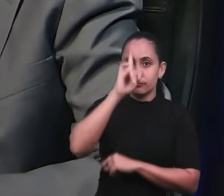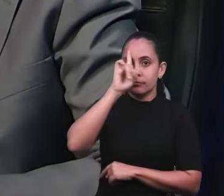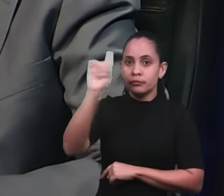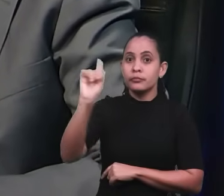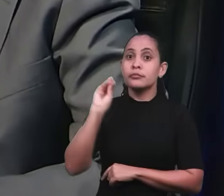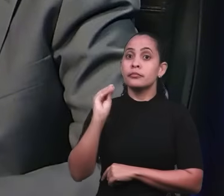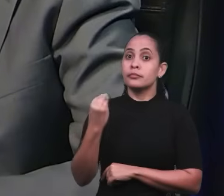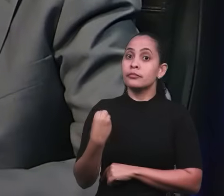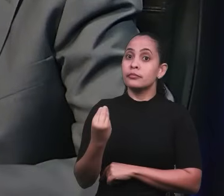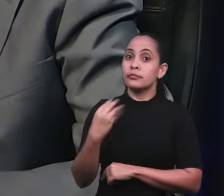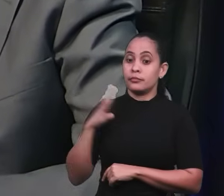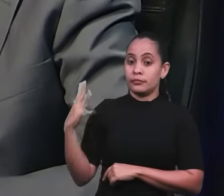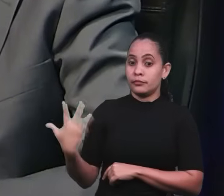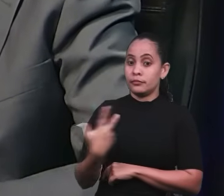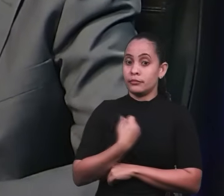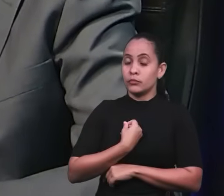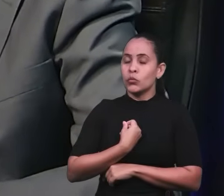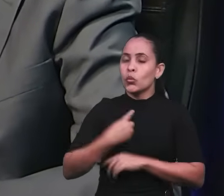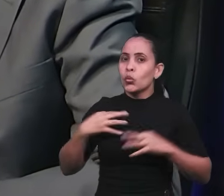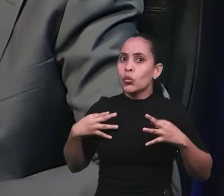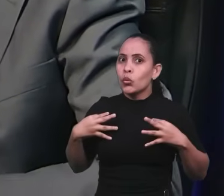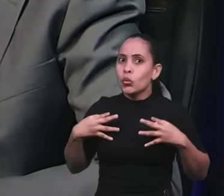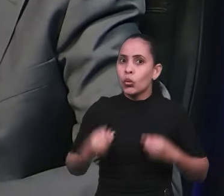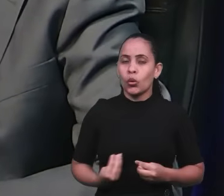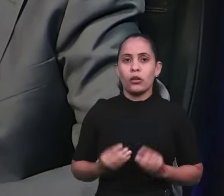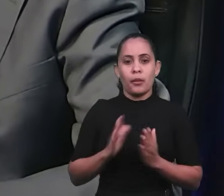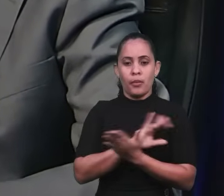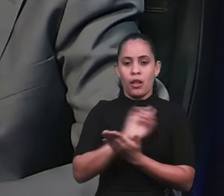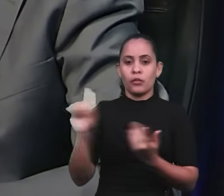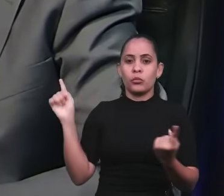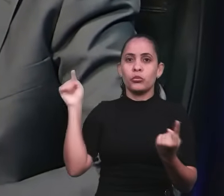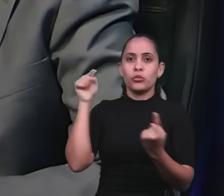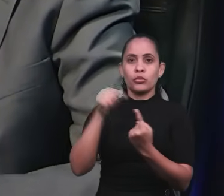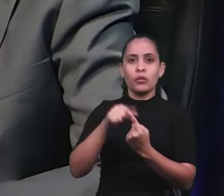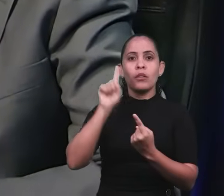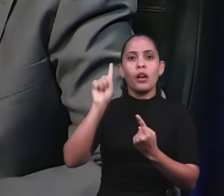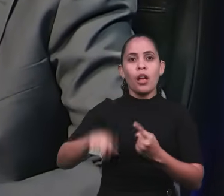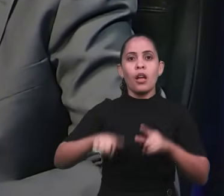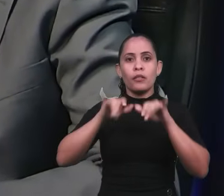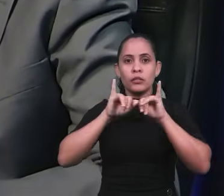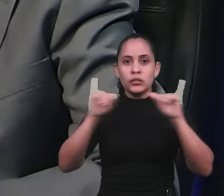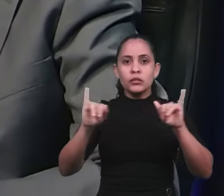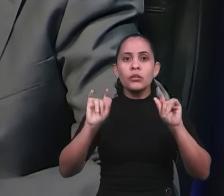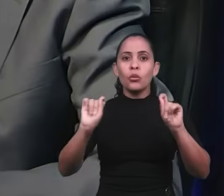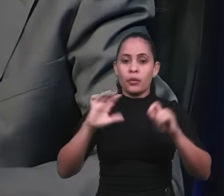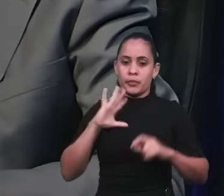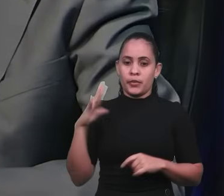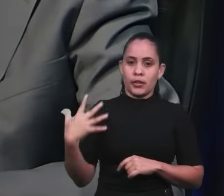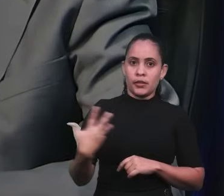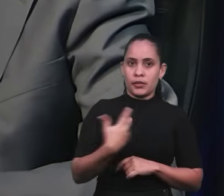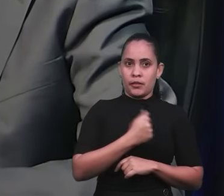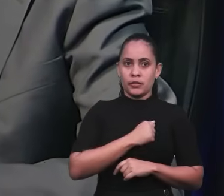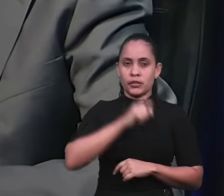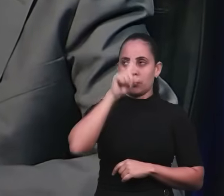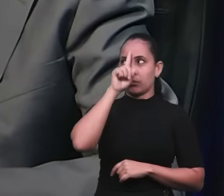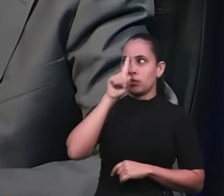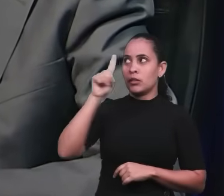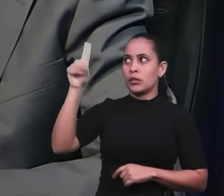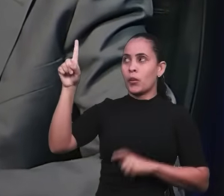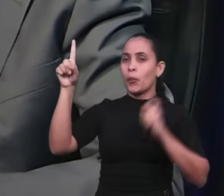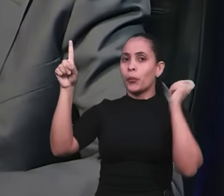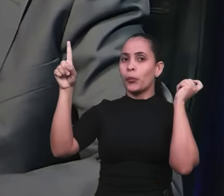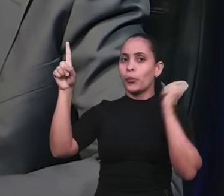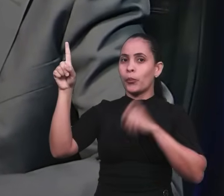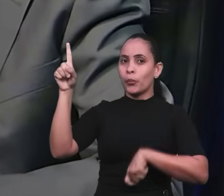toda a Bíblia, o objetivo de Deus é alertar o homem para a salvação, para que Deus possa